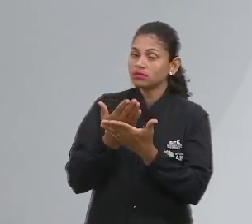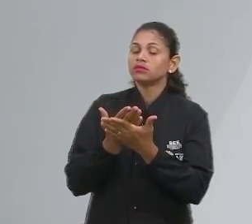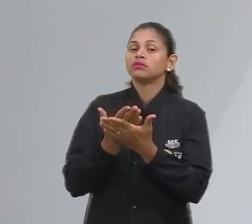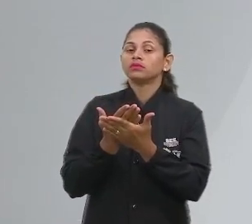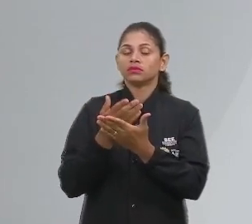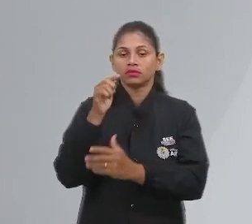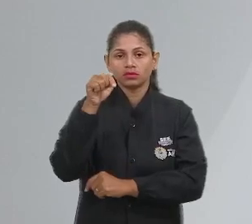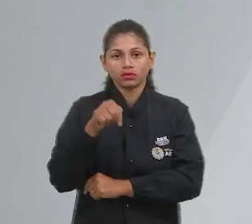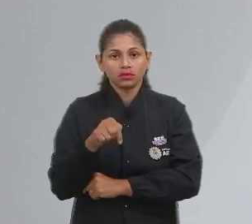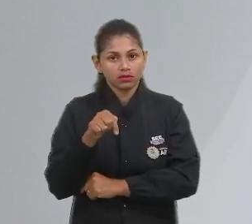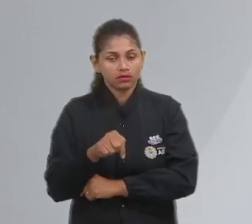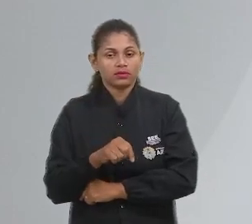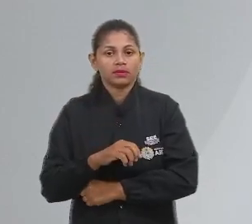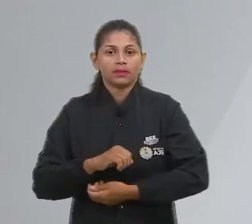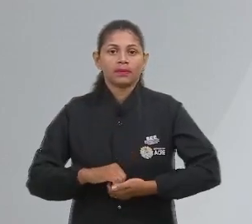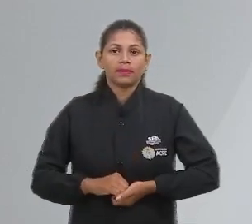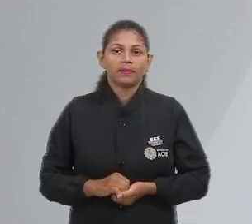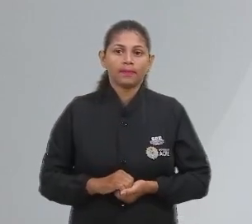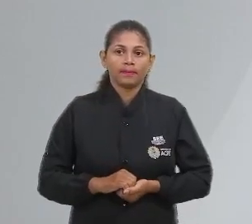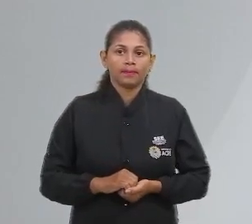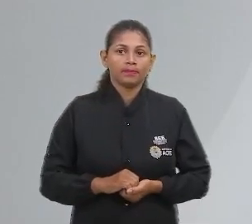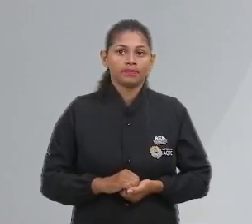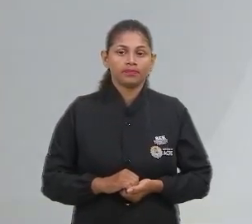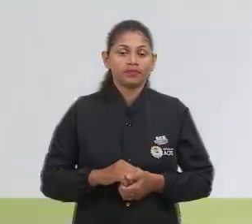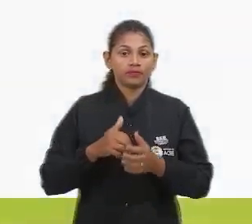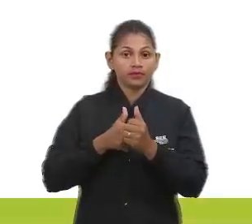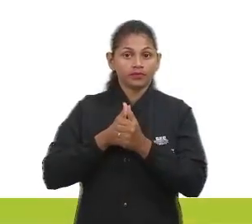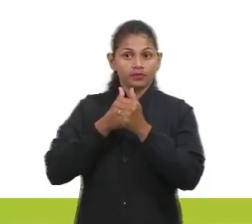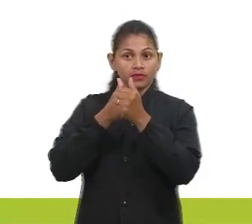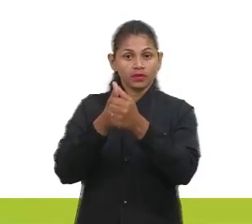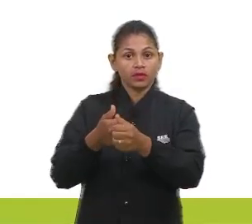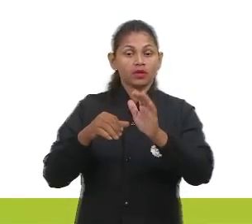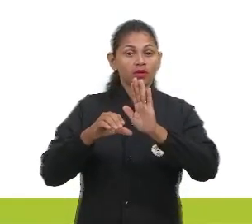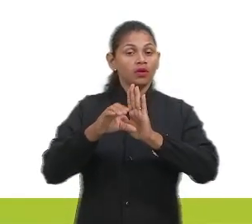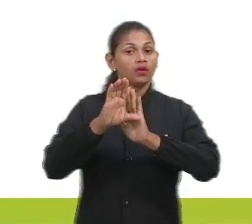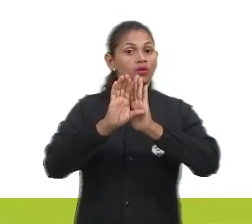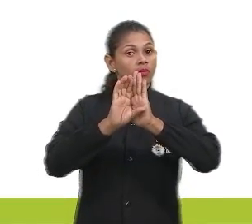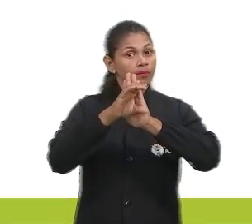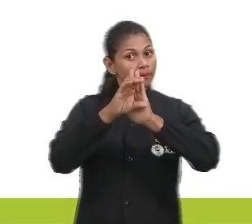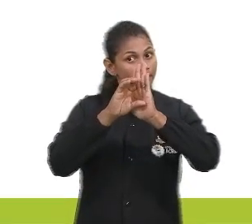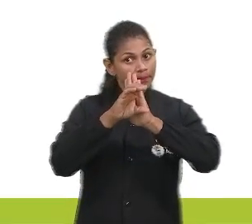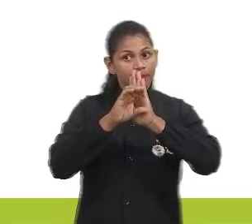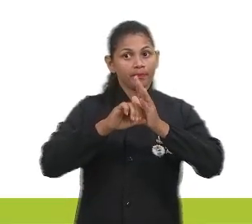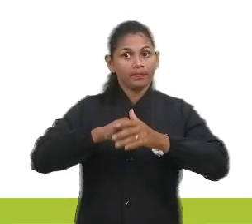nosso caso, certo? Vamos acompanhar aqui o conceito.